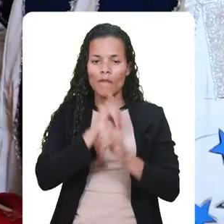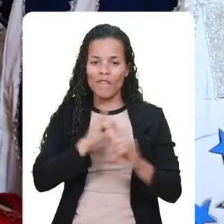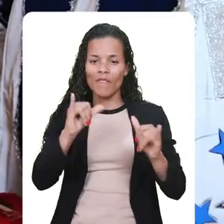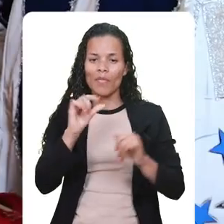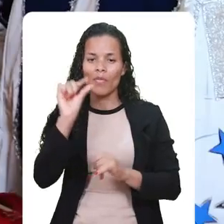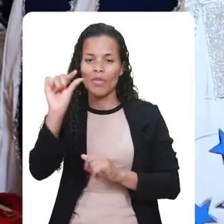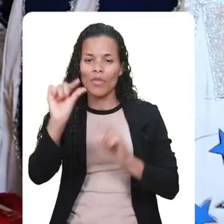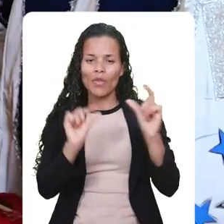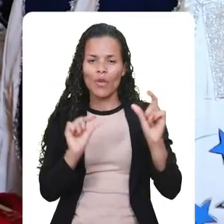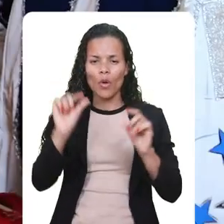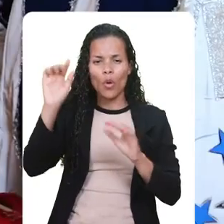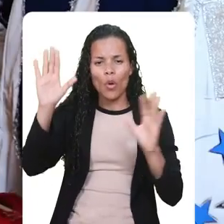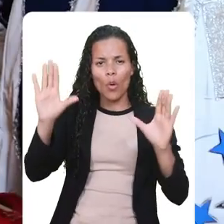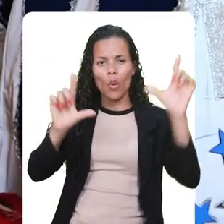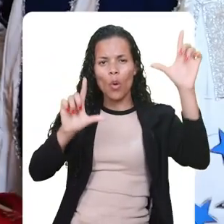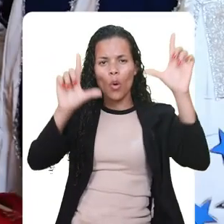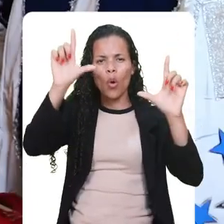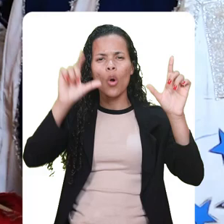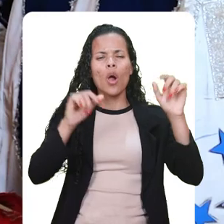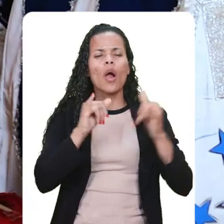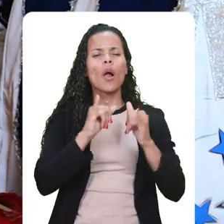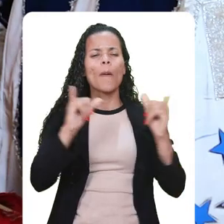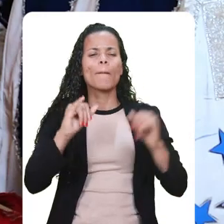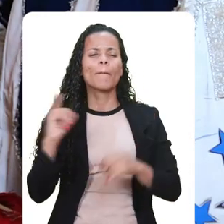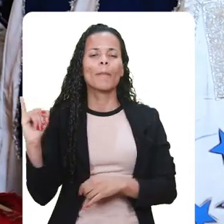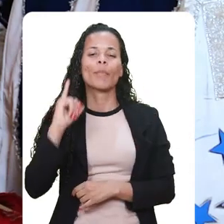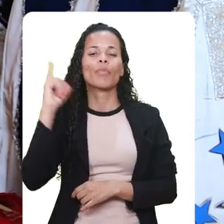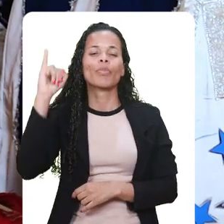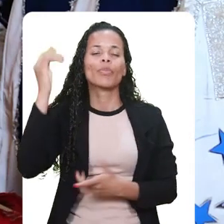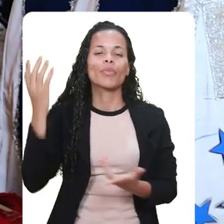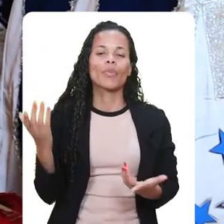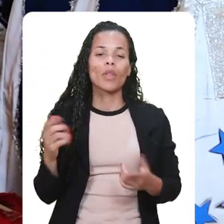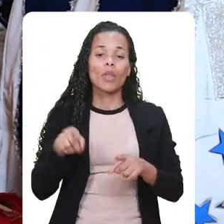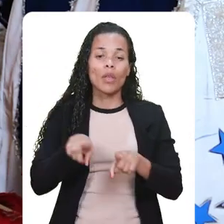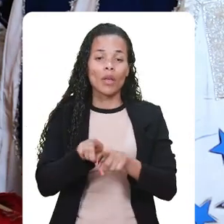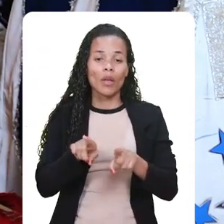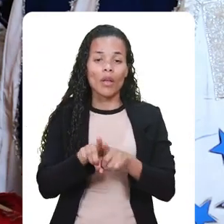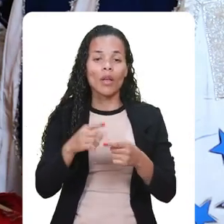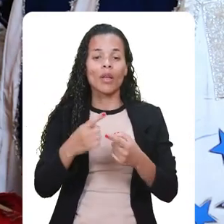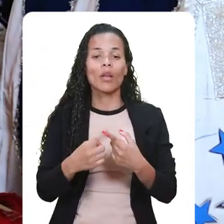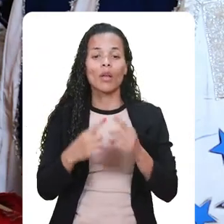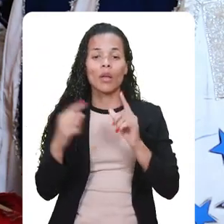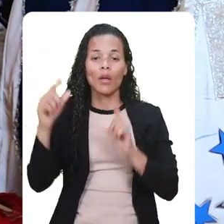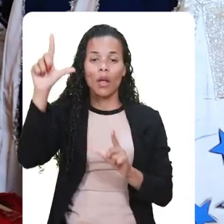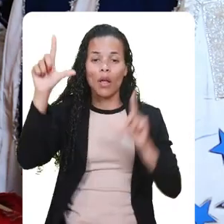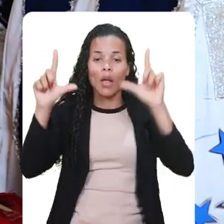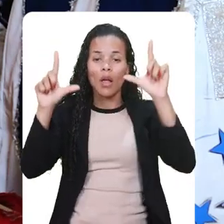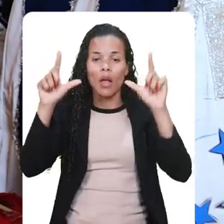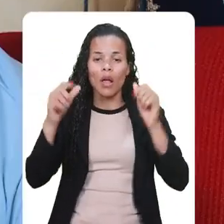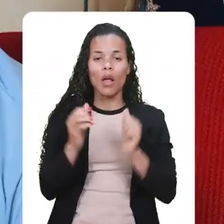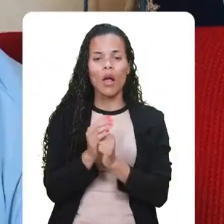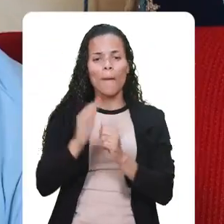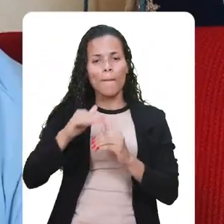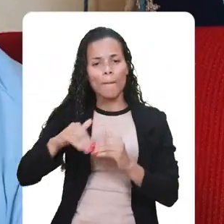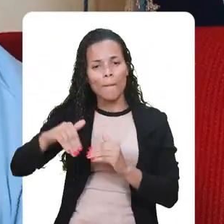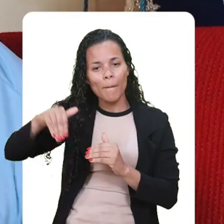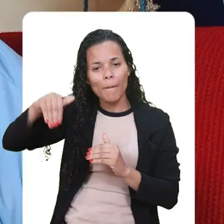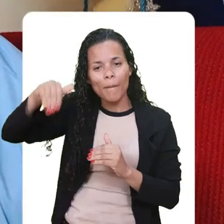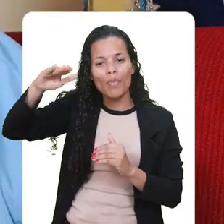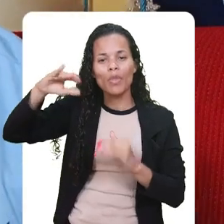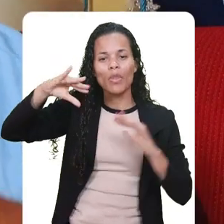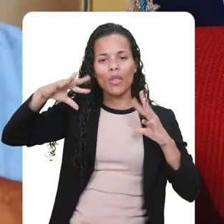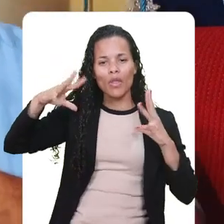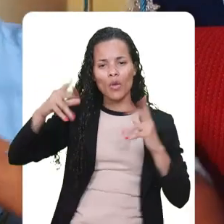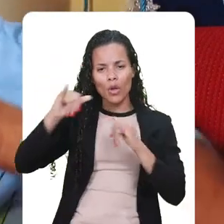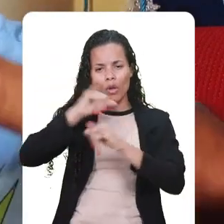um pouco de estandarte, a gente tem que designar sua importância. Porque o estandarte, ele